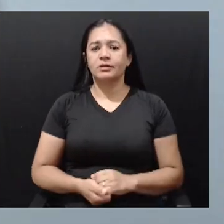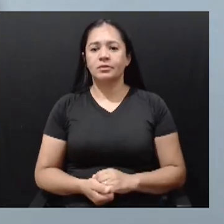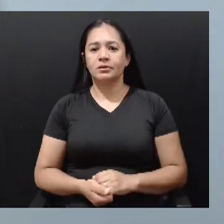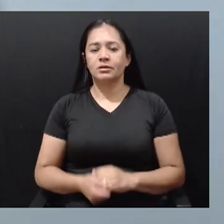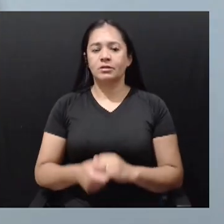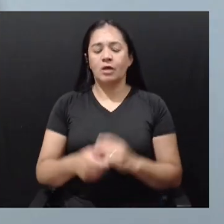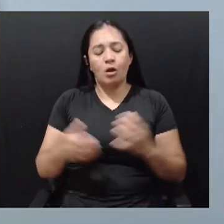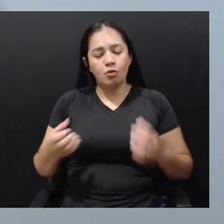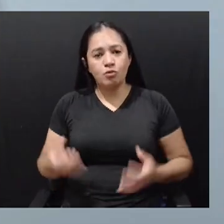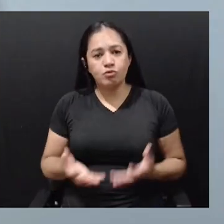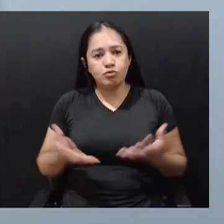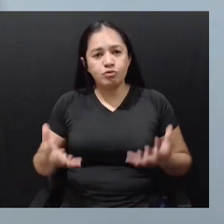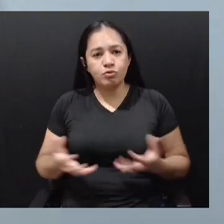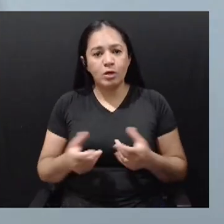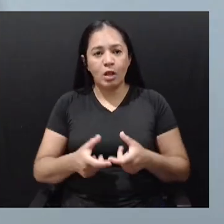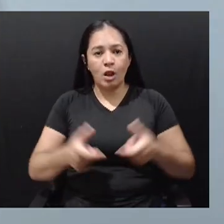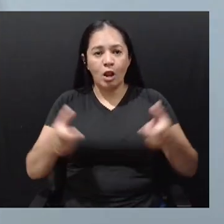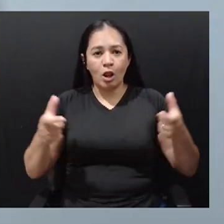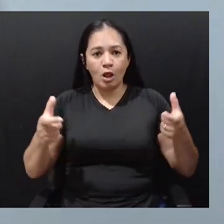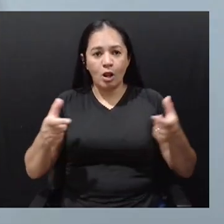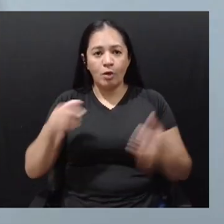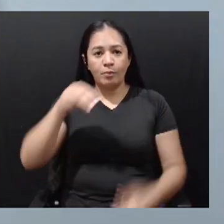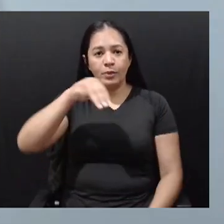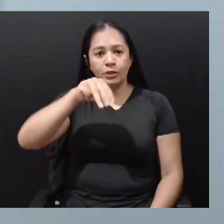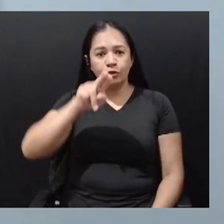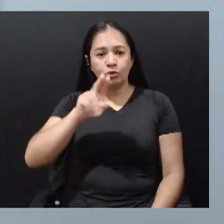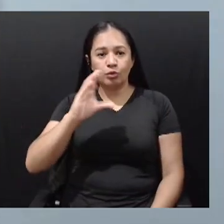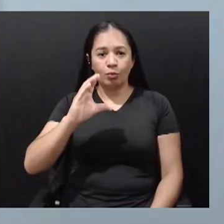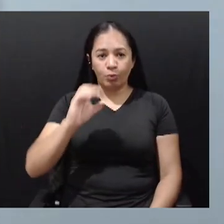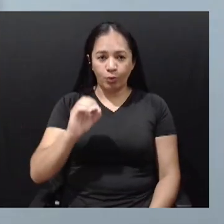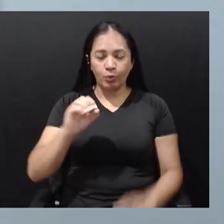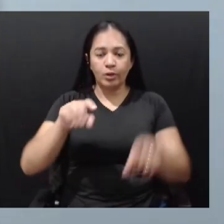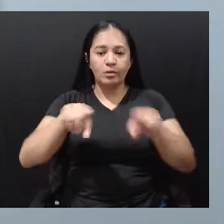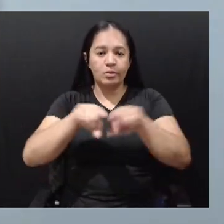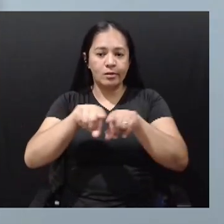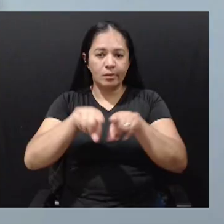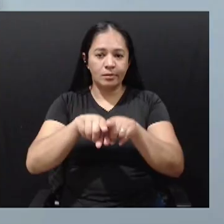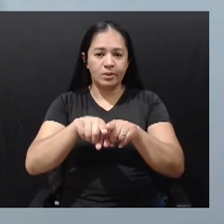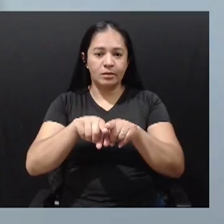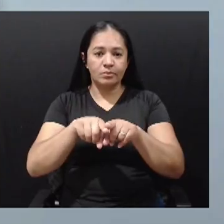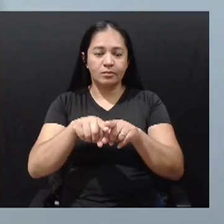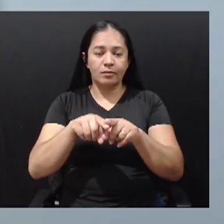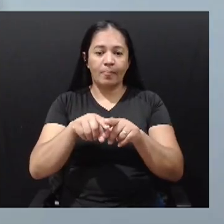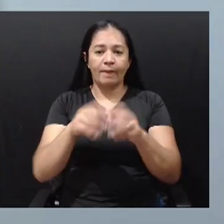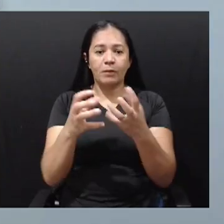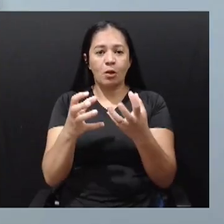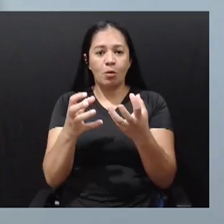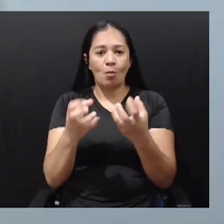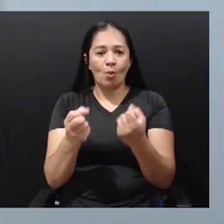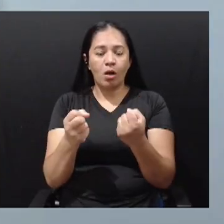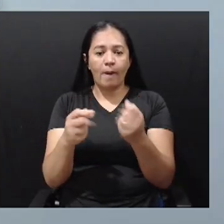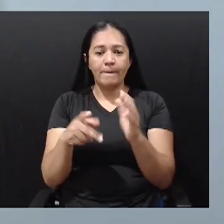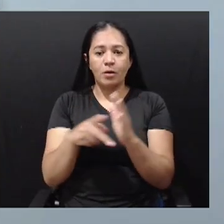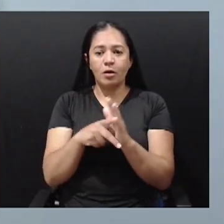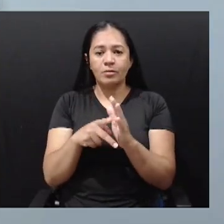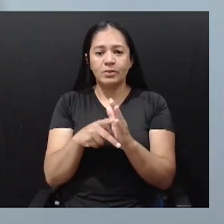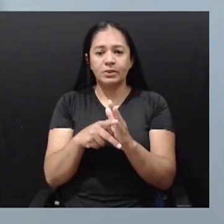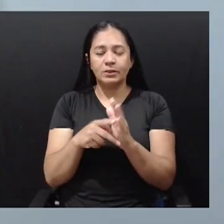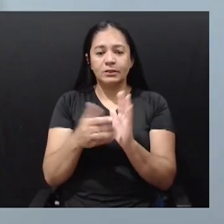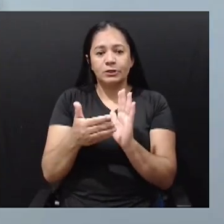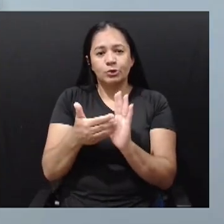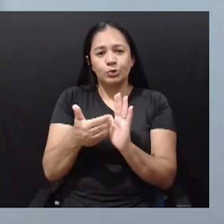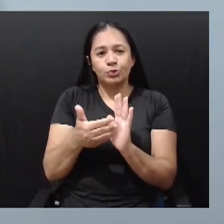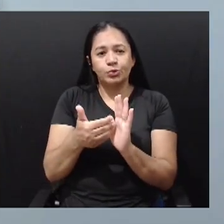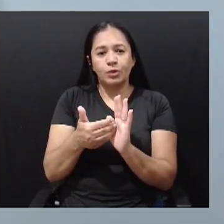do muco cervical, né? Além disso, uma atrofia do endométrio, que é aquela carninha que descama quando a mulher menstrua e onde